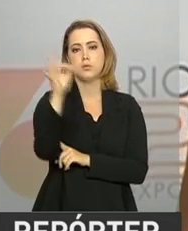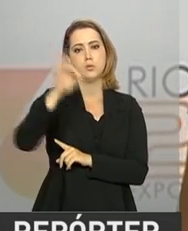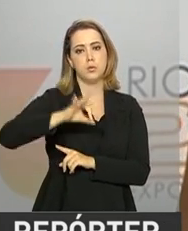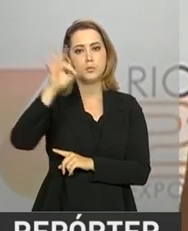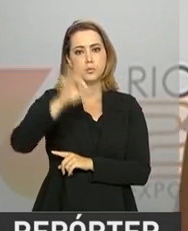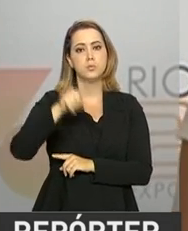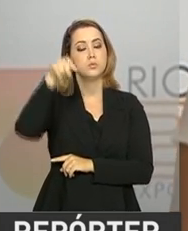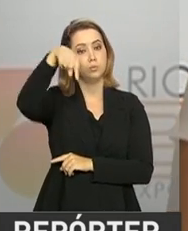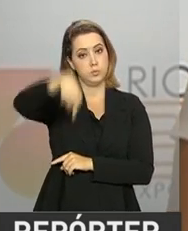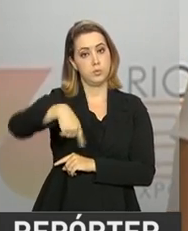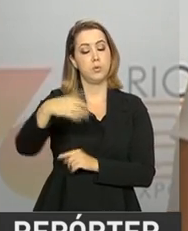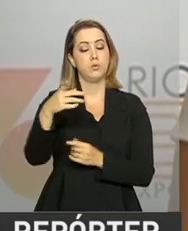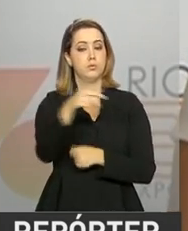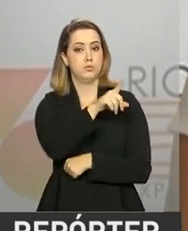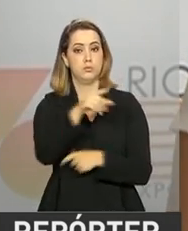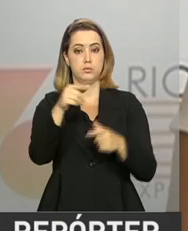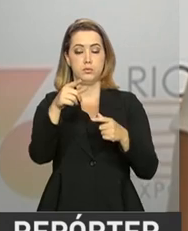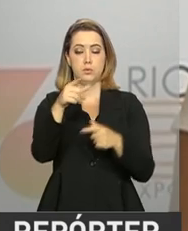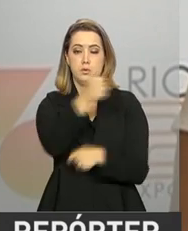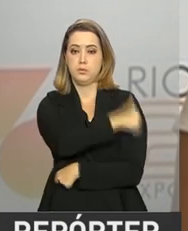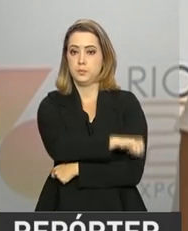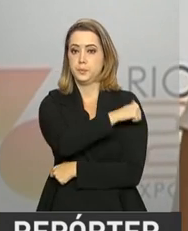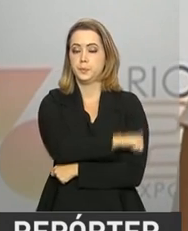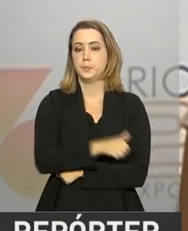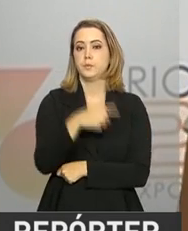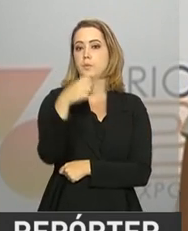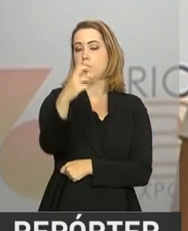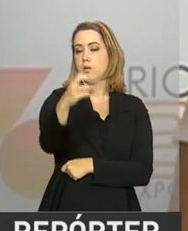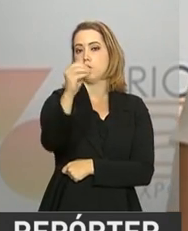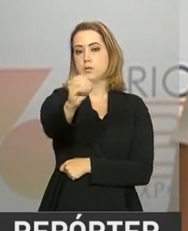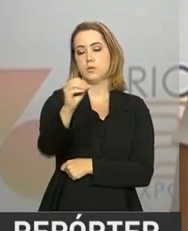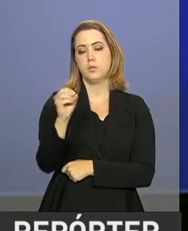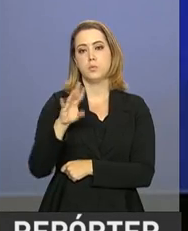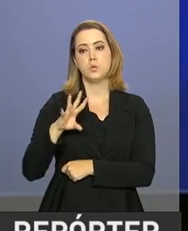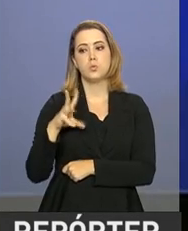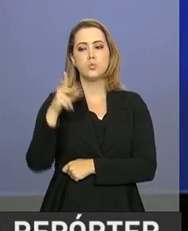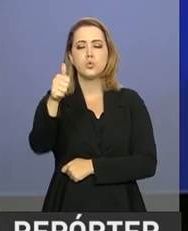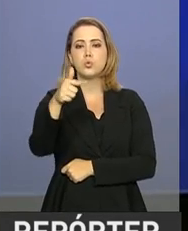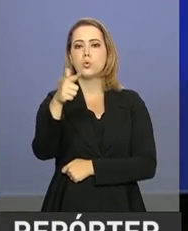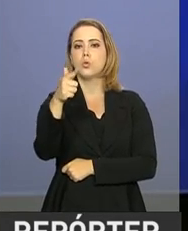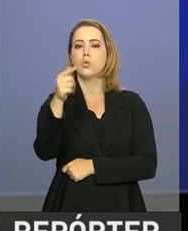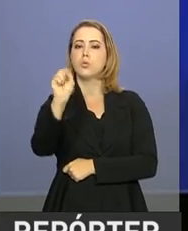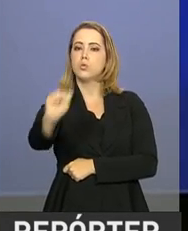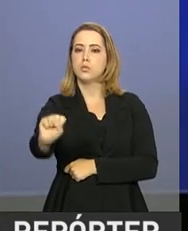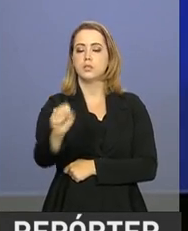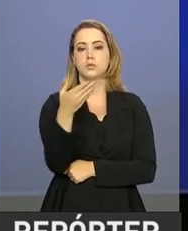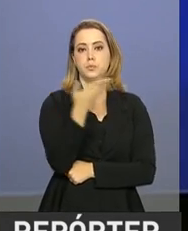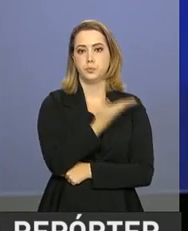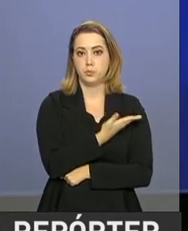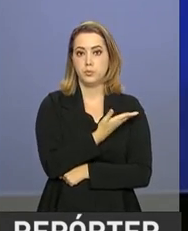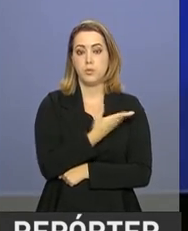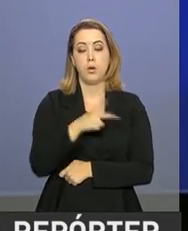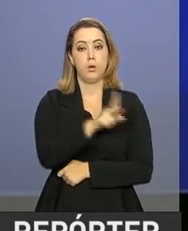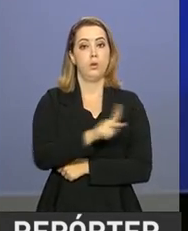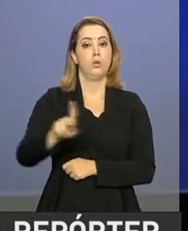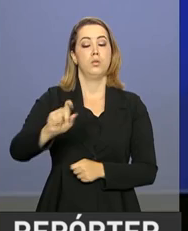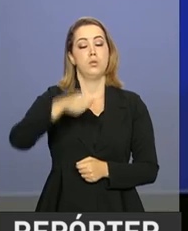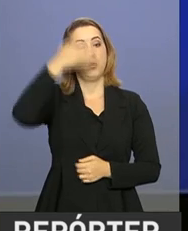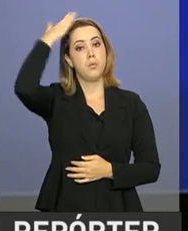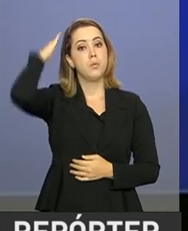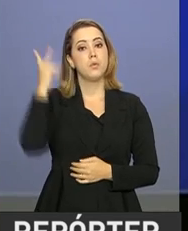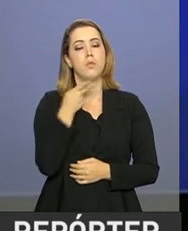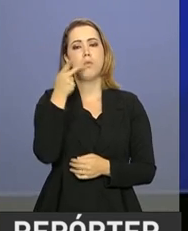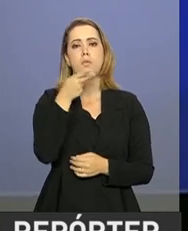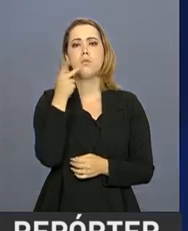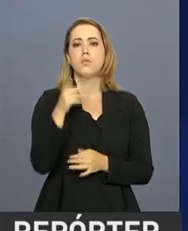fica concentrado aqui, além de 50% da produção de gás. Ao discursar, o presidente Michel Temer falou